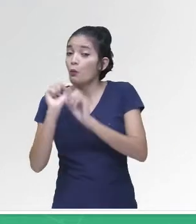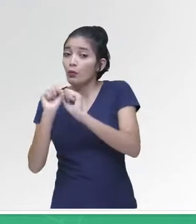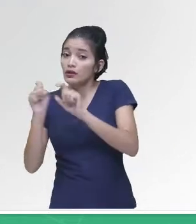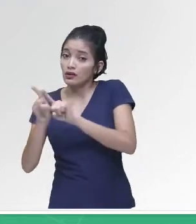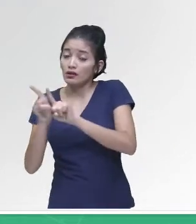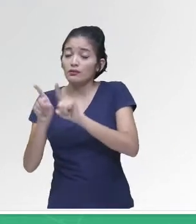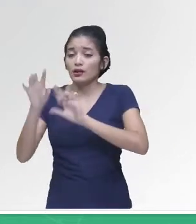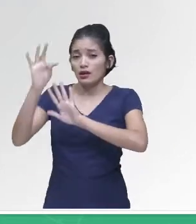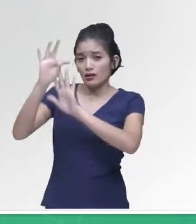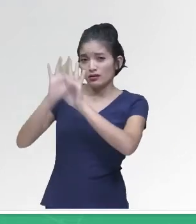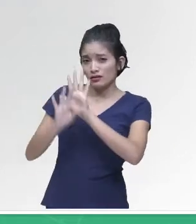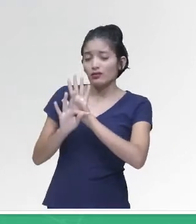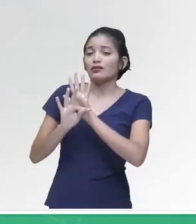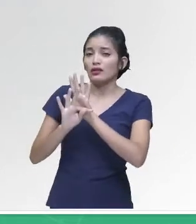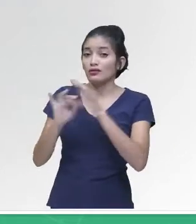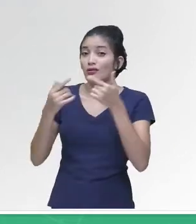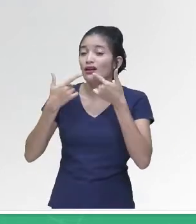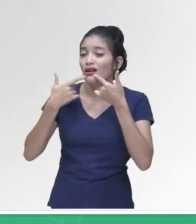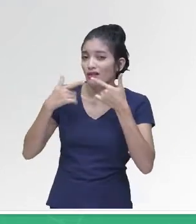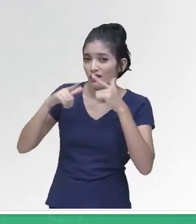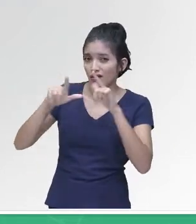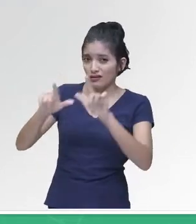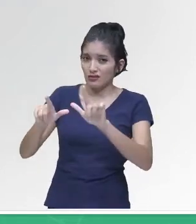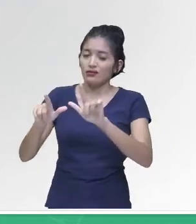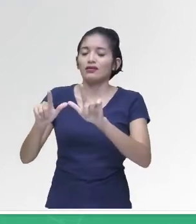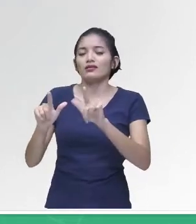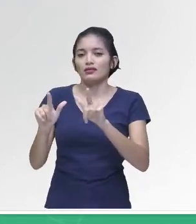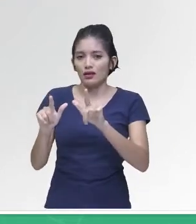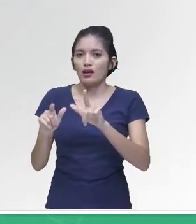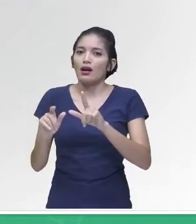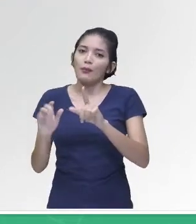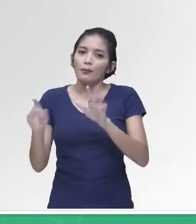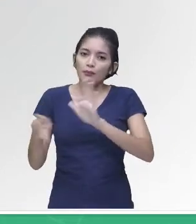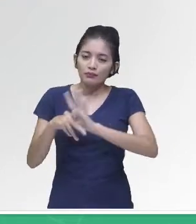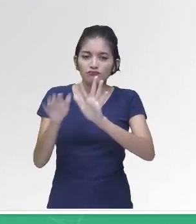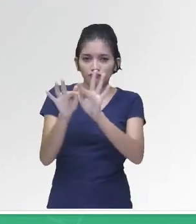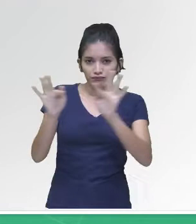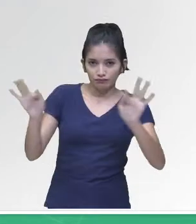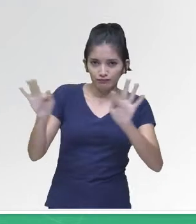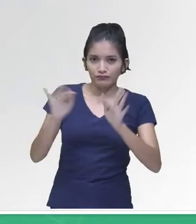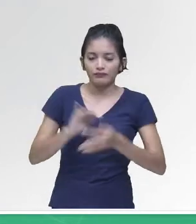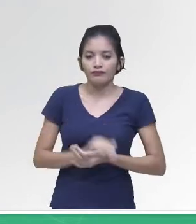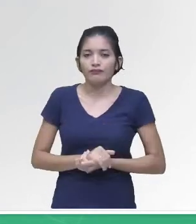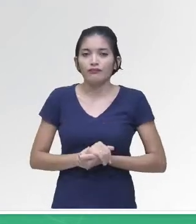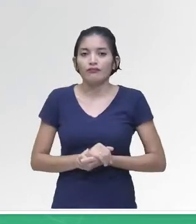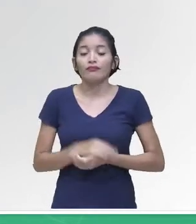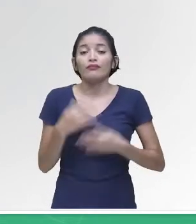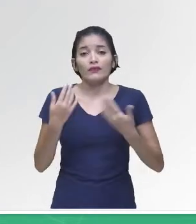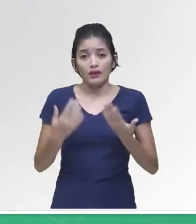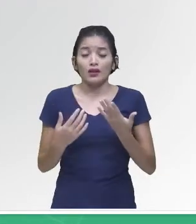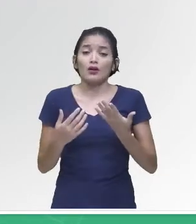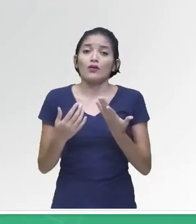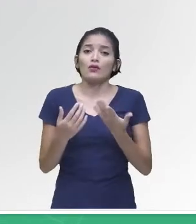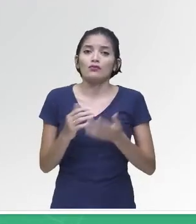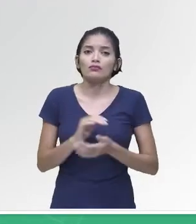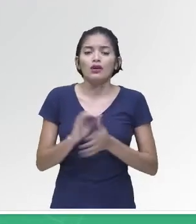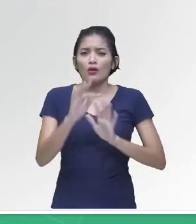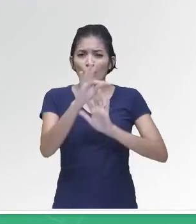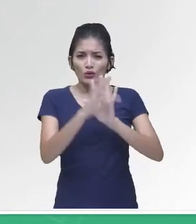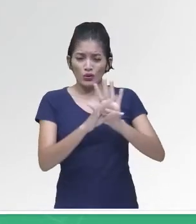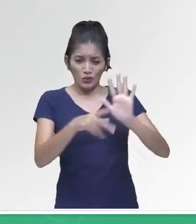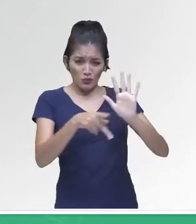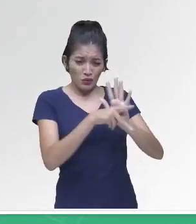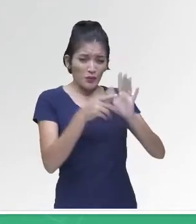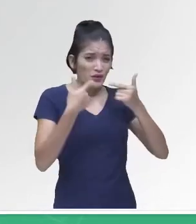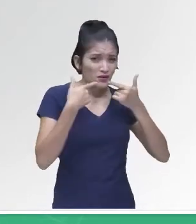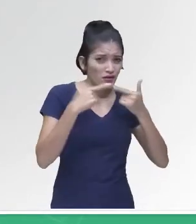é uma unidade linguística de extensão superior à frase. E quando a gente trata o texto como unidade linguística, a gente